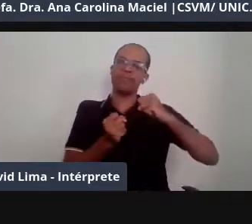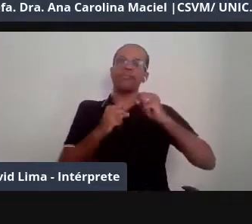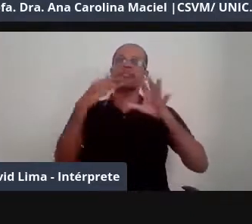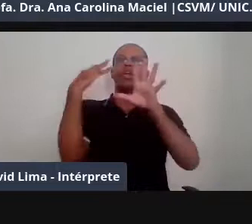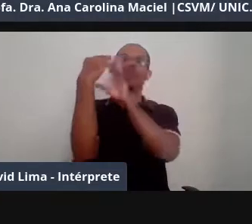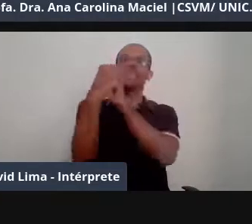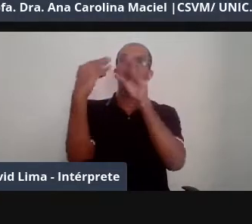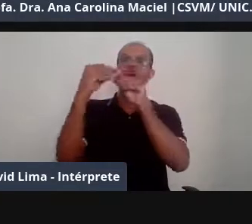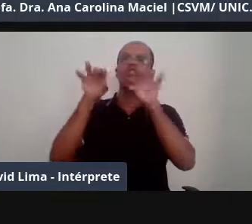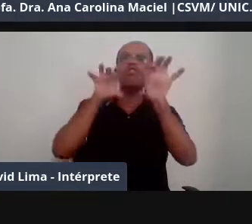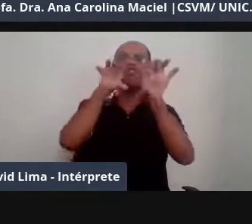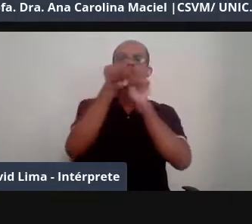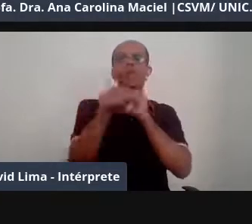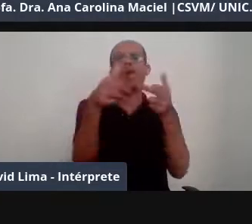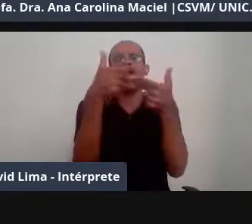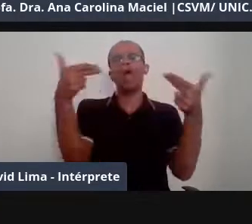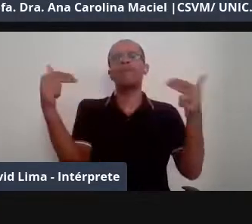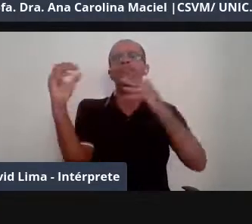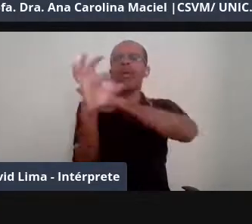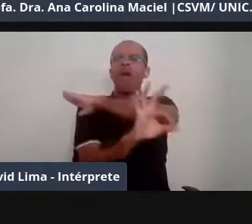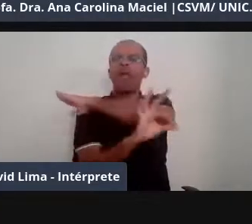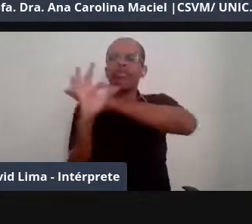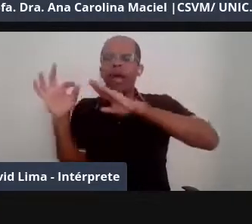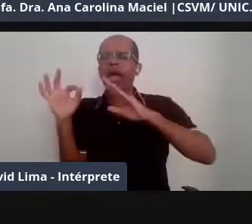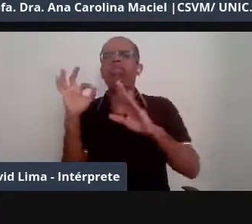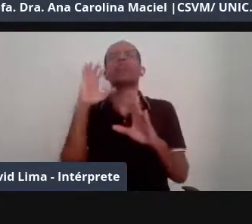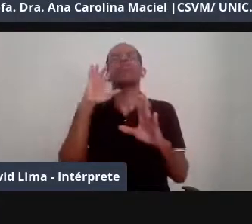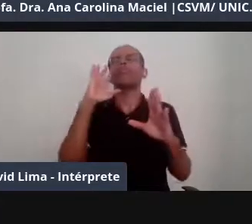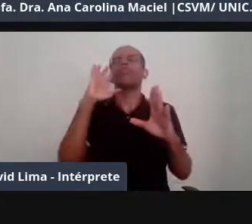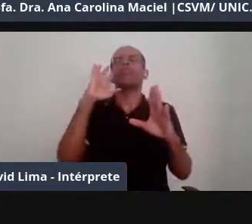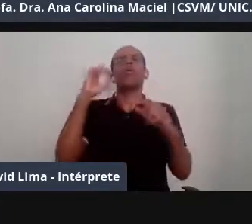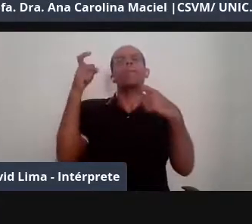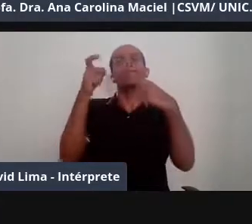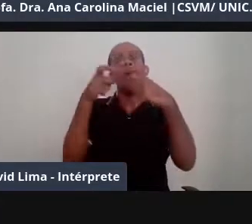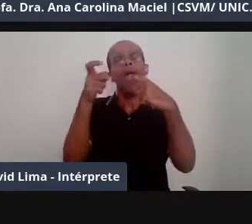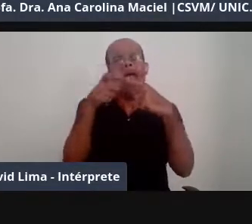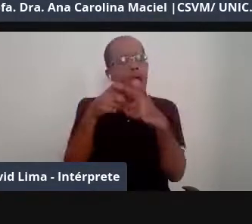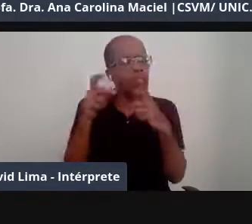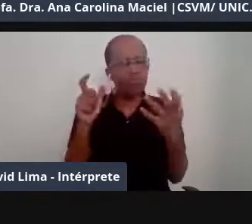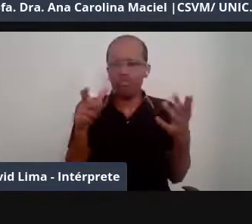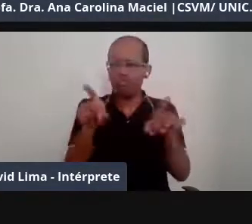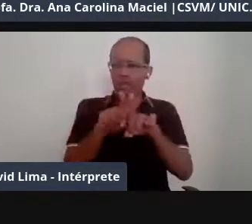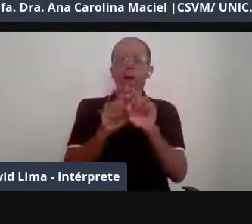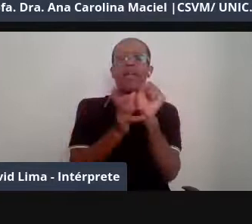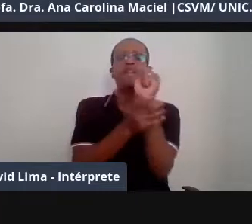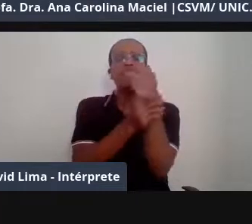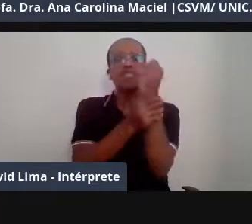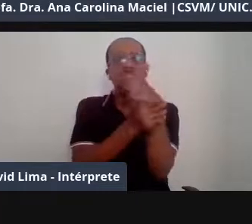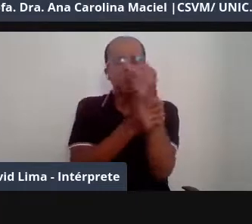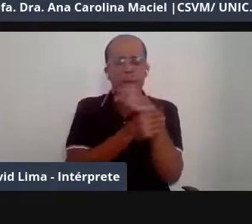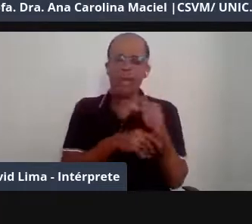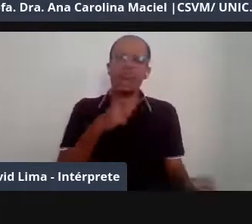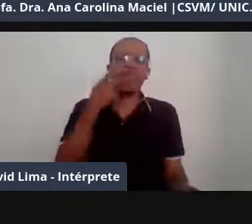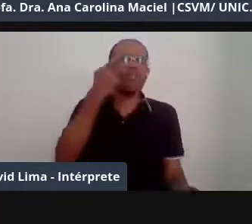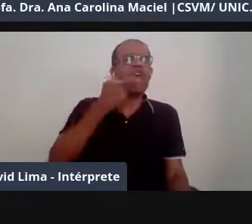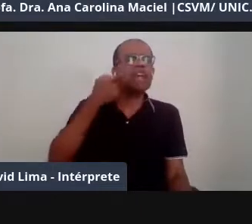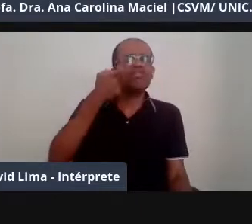múltiplas, arquitetos, médicos e outros profissionais de saúde, né, como fisioterapeutas,